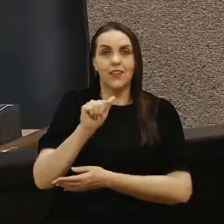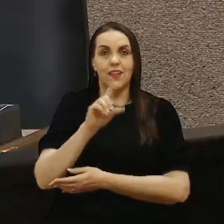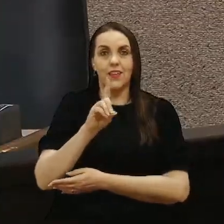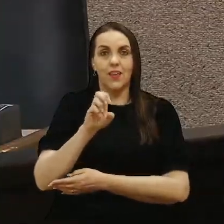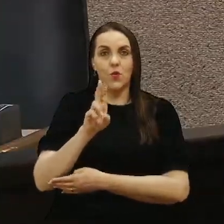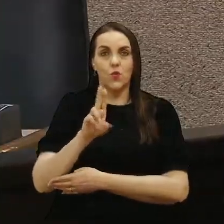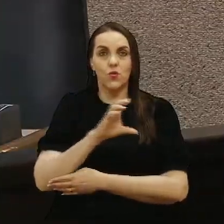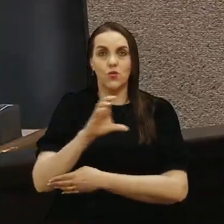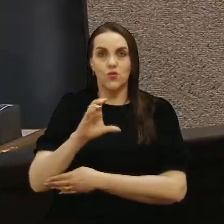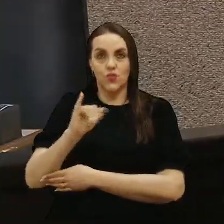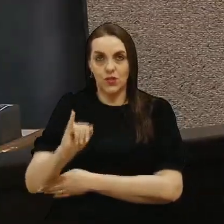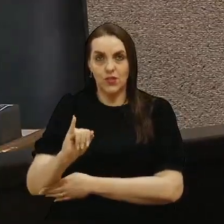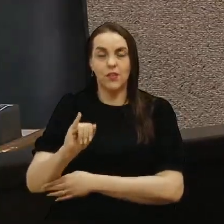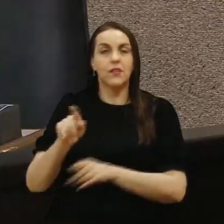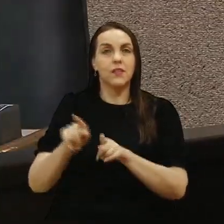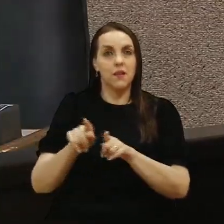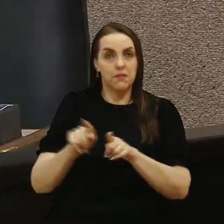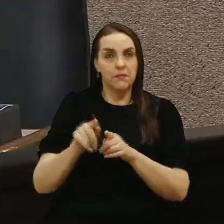estão fazendo